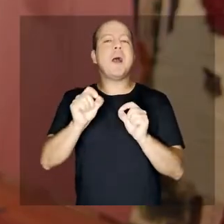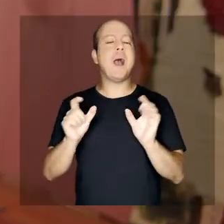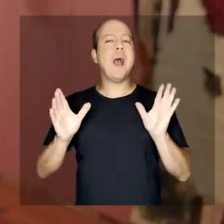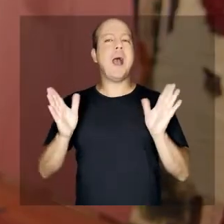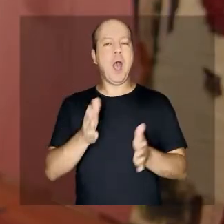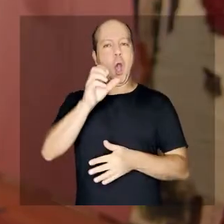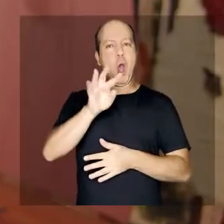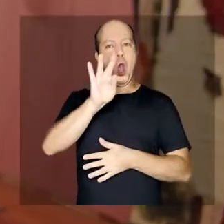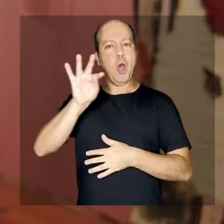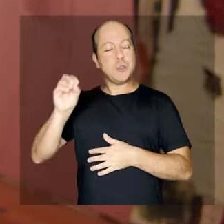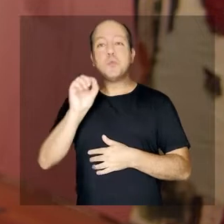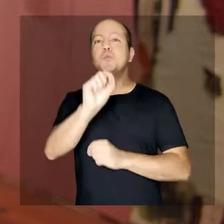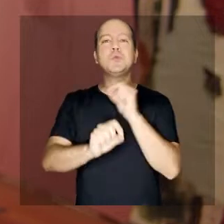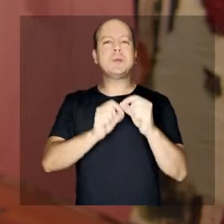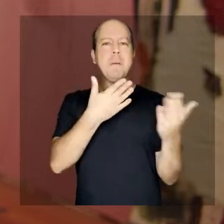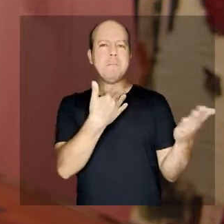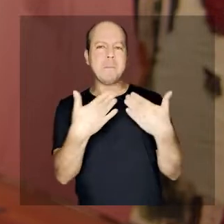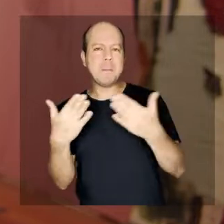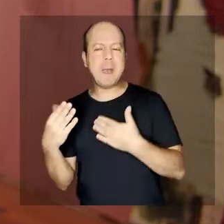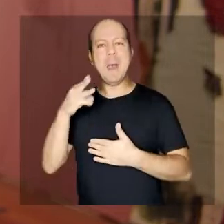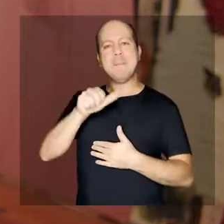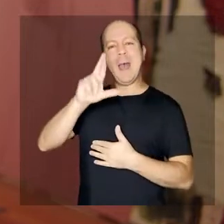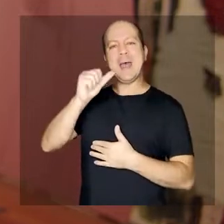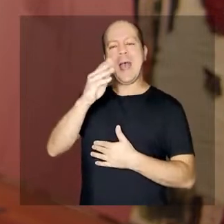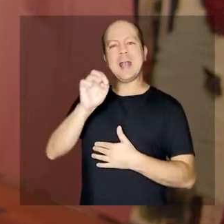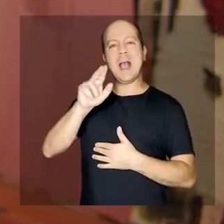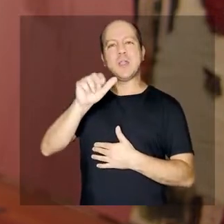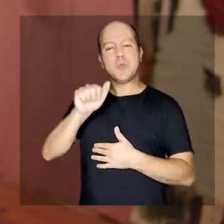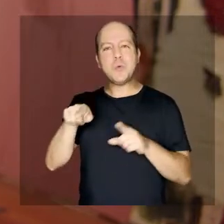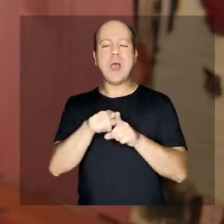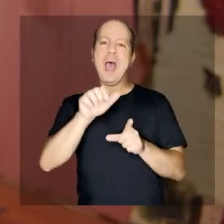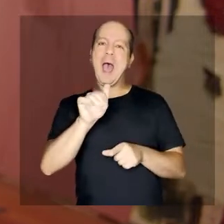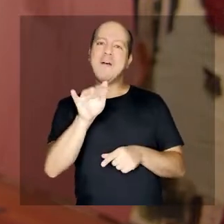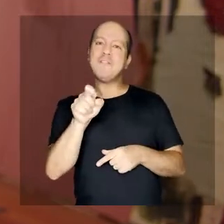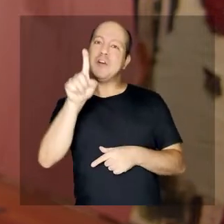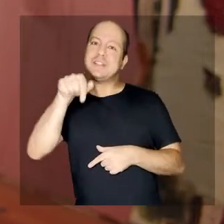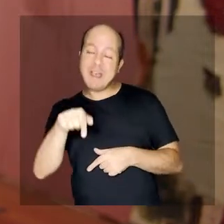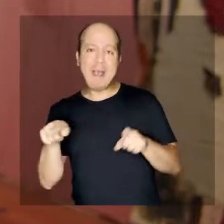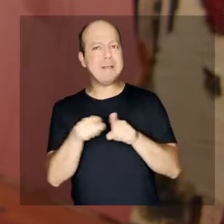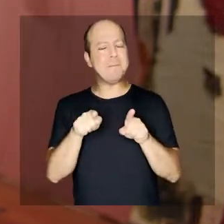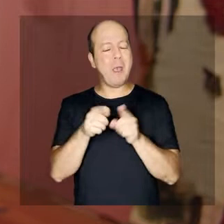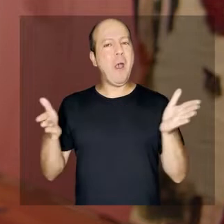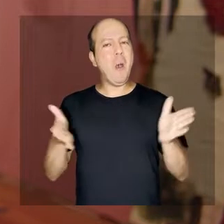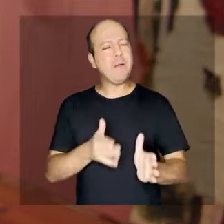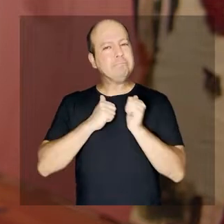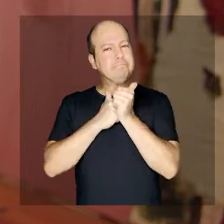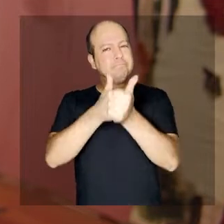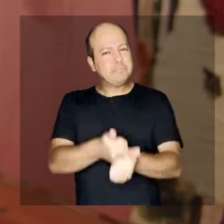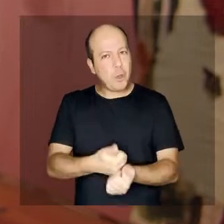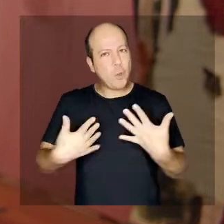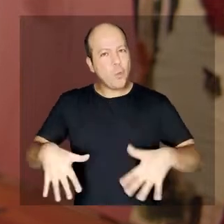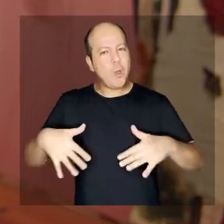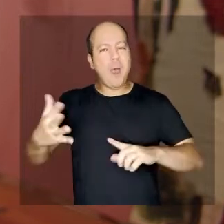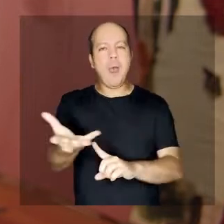tá falando hoje também de uma atração que é o oto e que dialoga muito com Maracatu com caboclinho com afoxé e a gente vai acompanhar